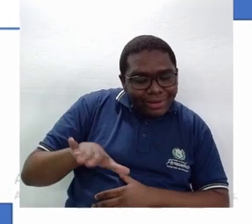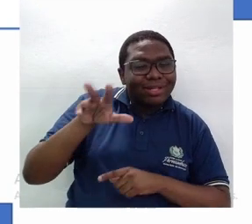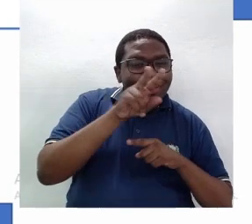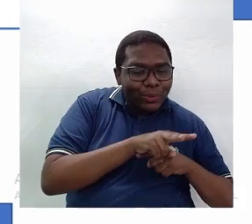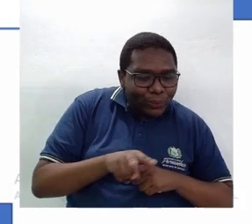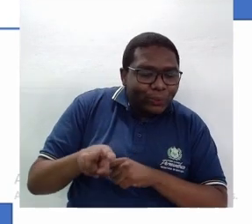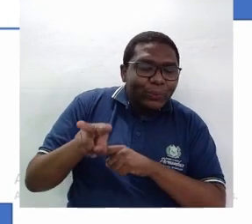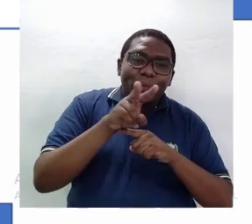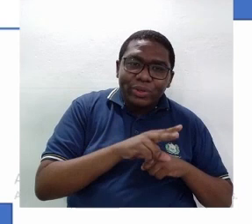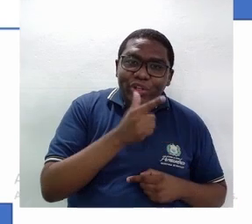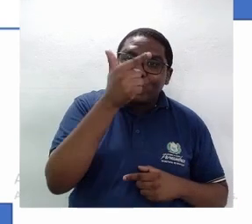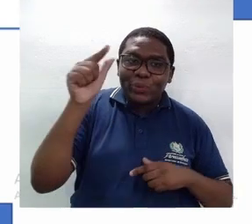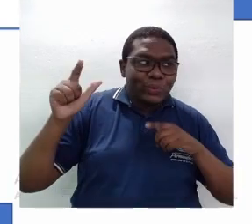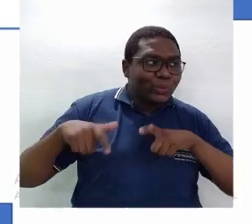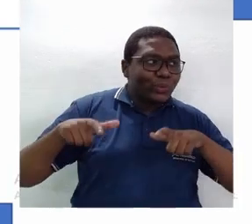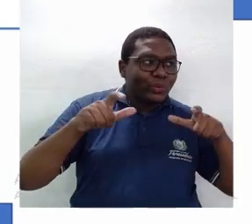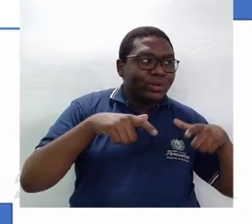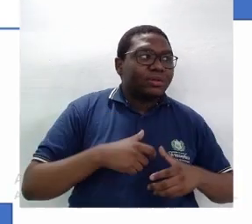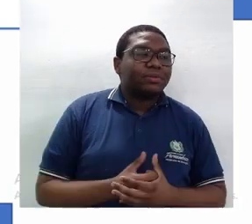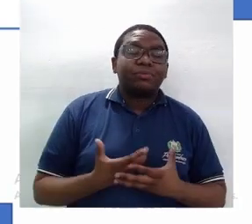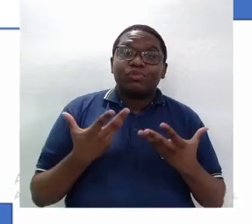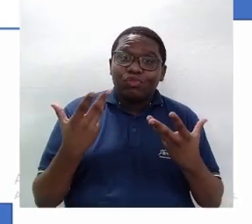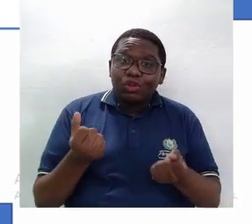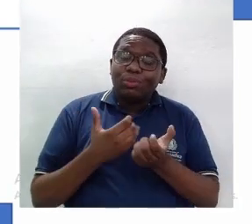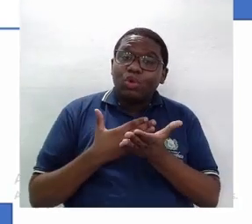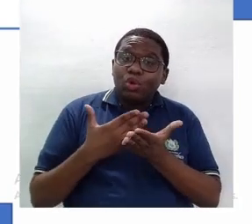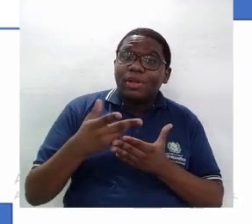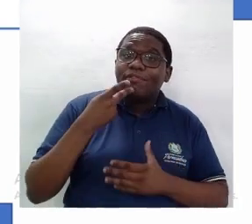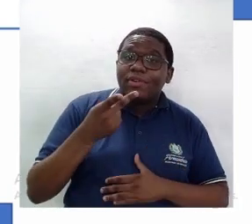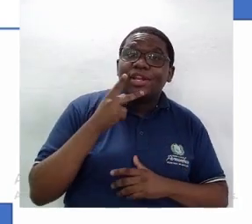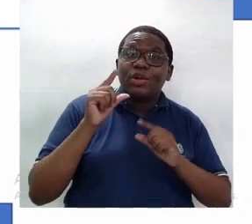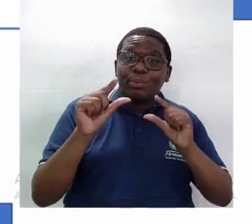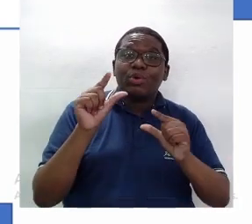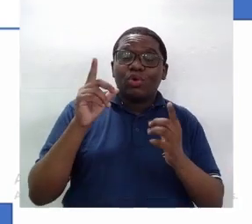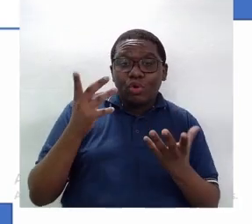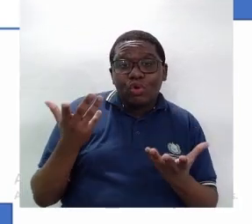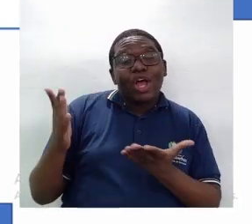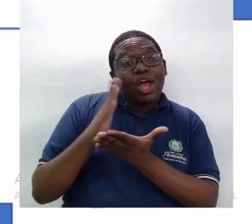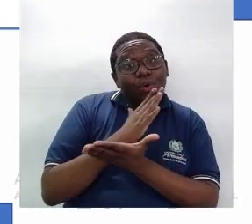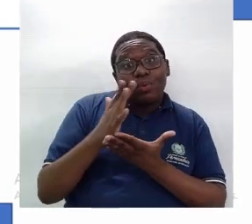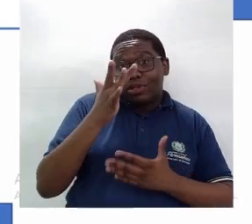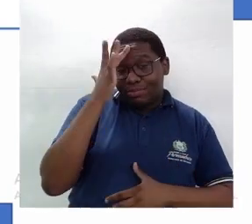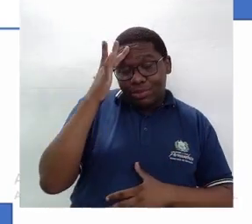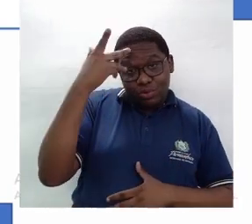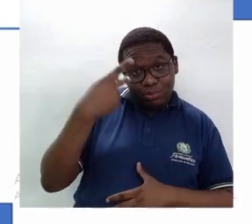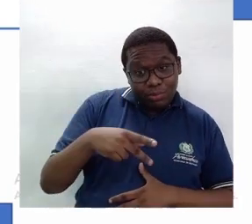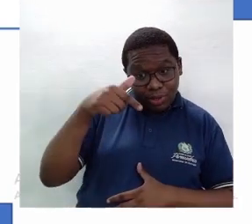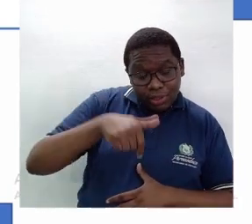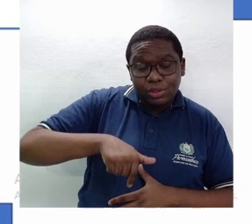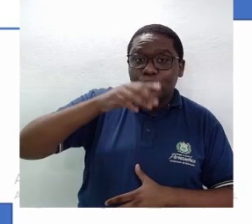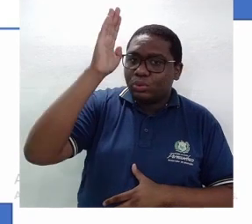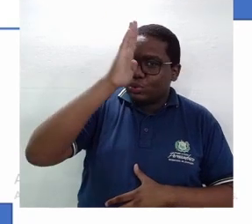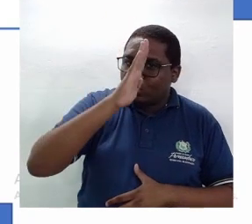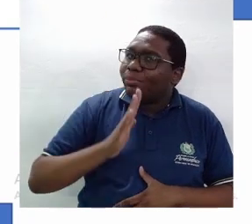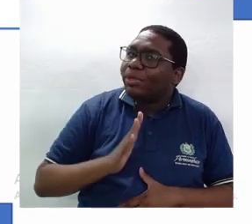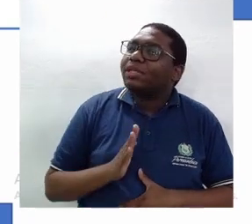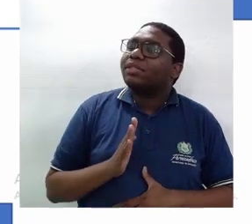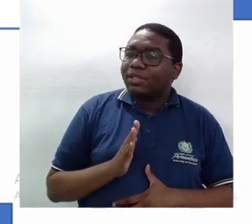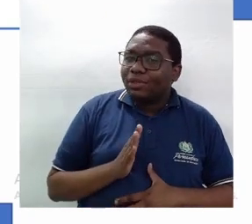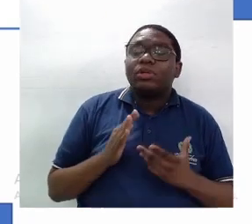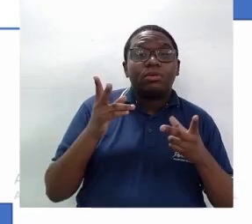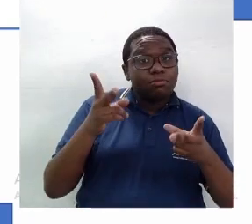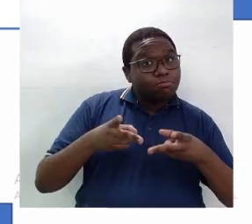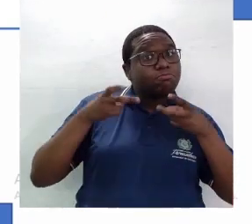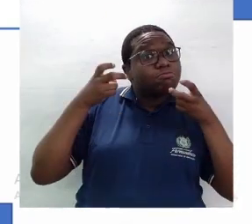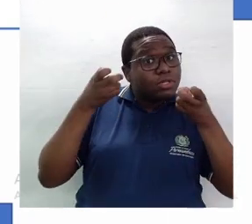instituições. Aqui agora, vamos começar a falar um pouco sobre alguns brasileiros, certo? A mais que se